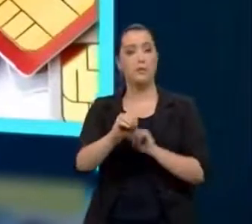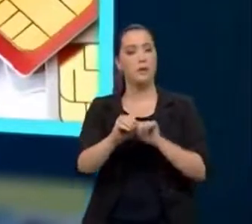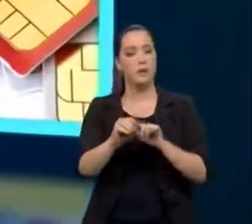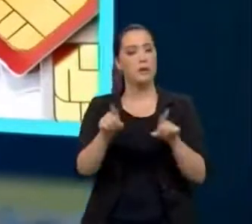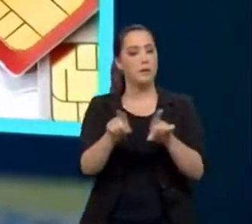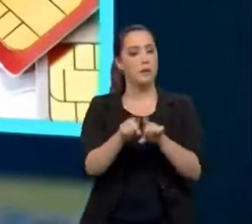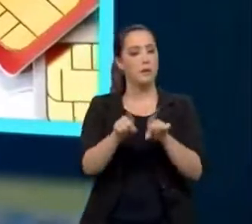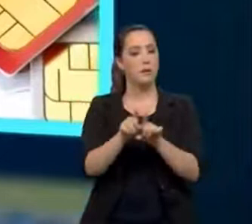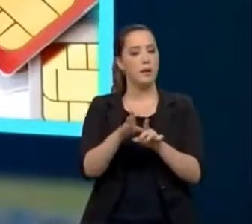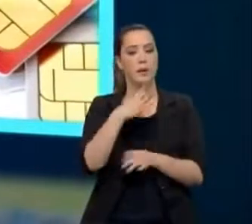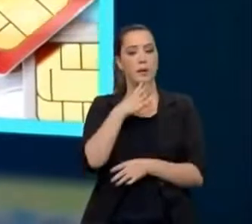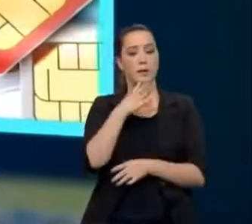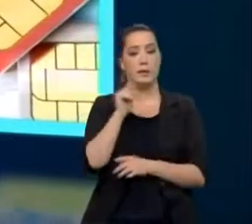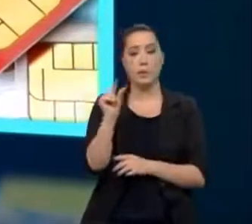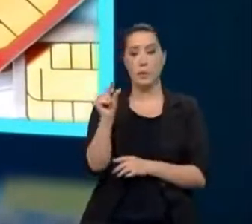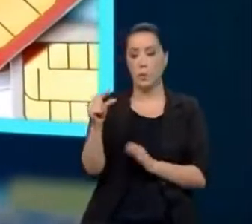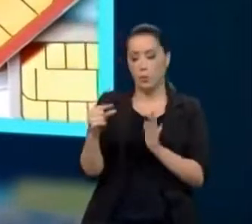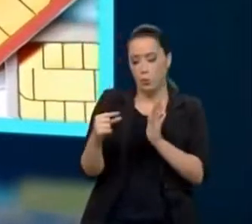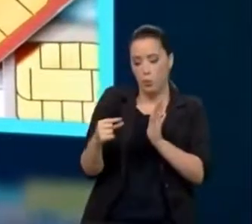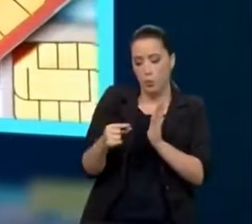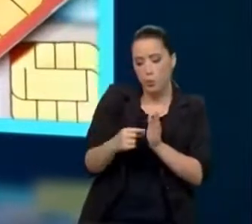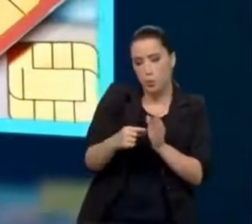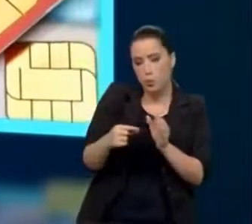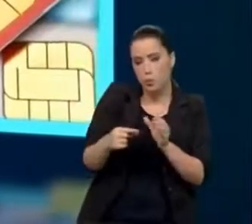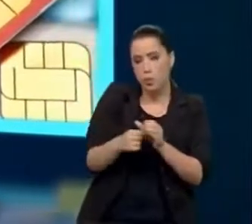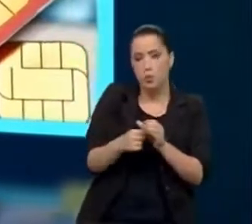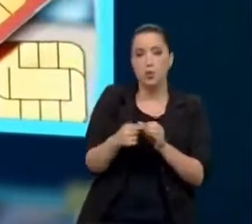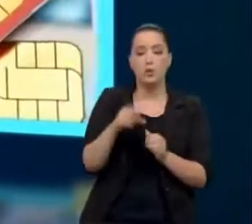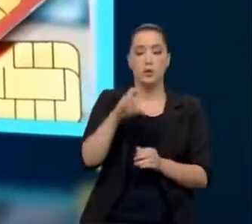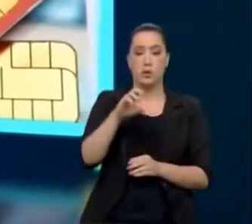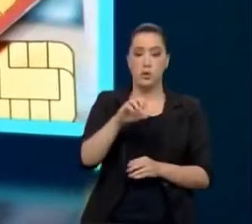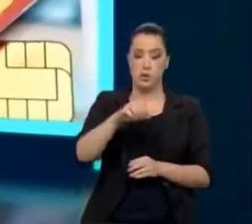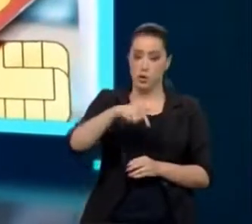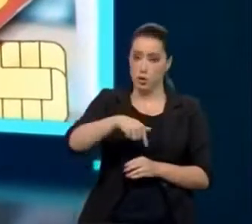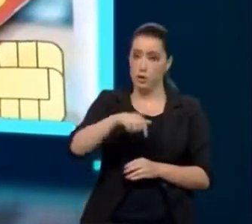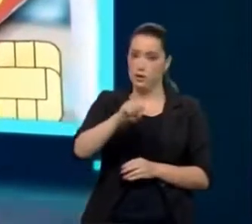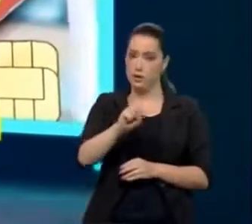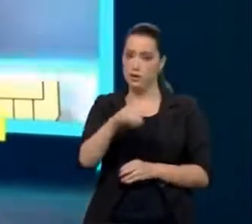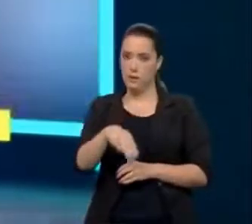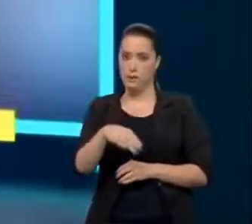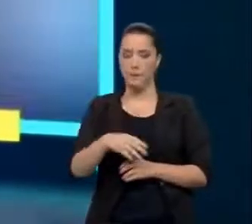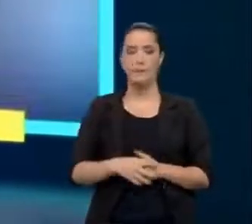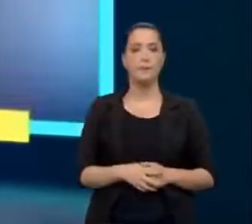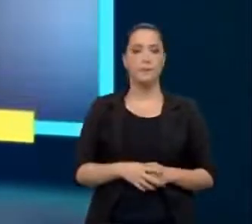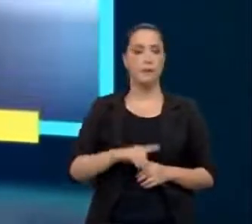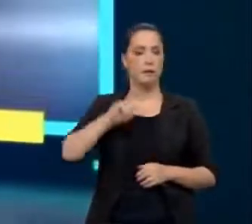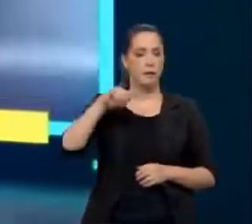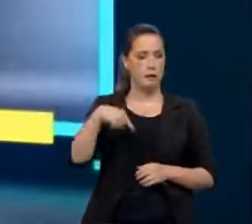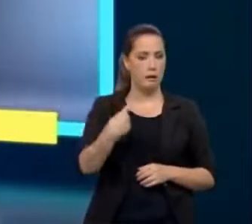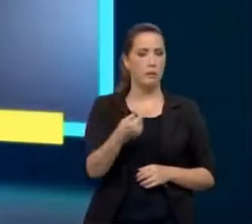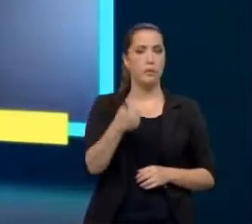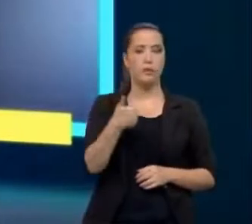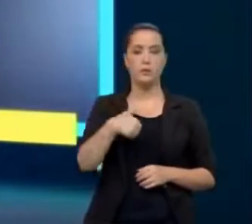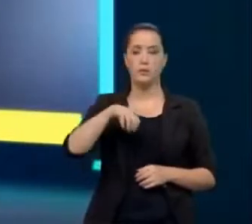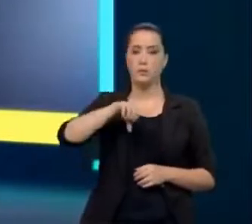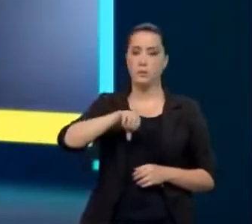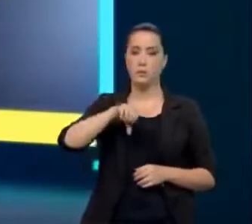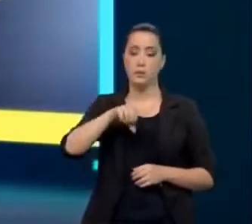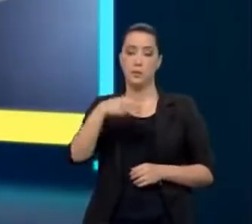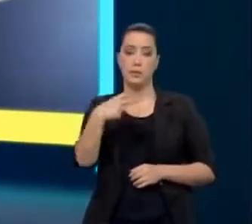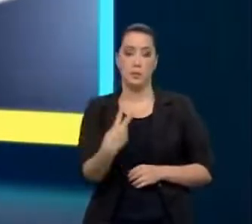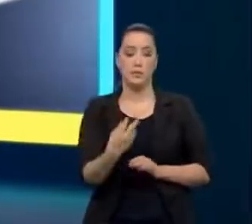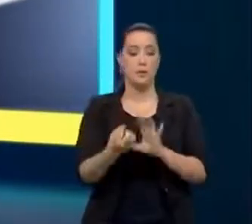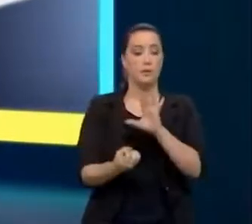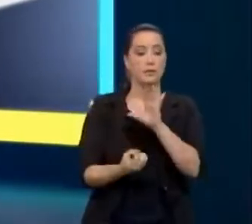Esta também é a geração dos chips, o chamado GSM. Em 1992,